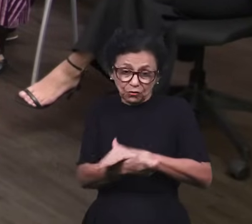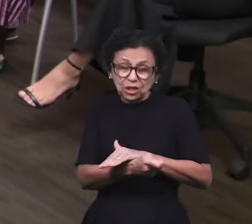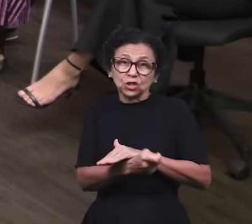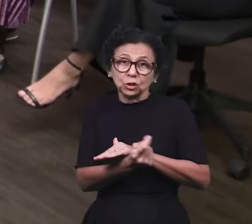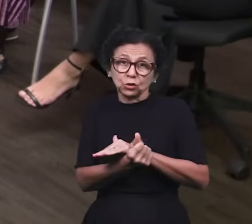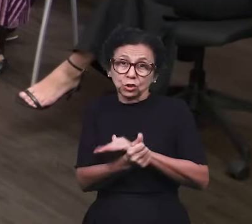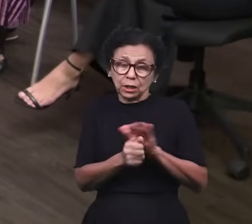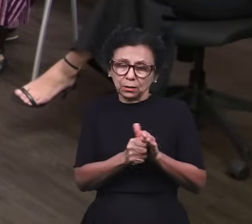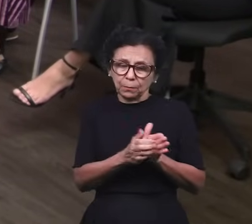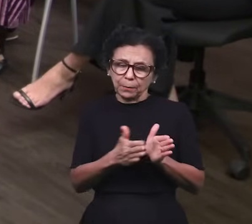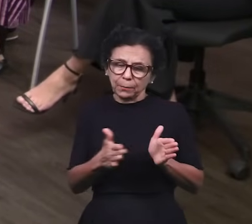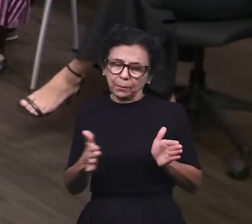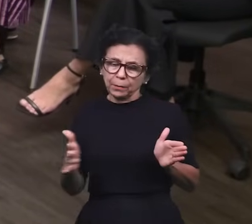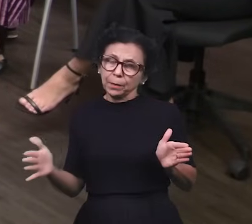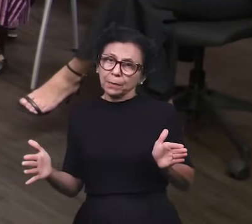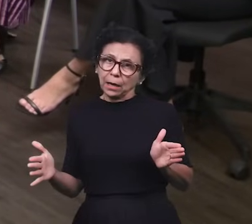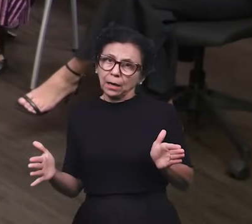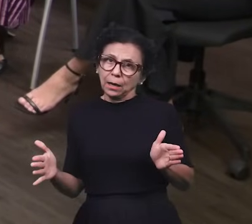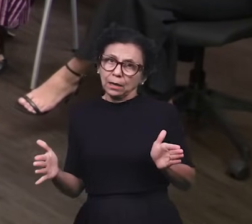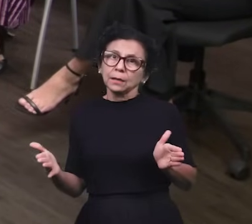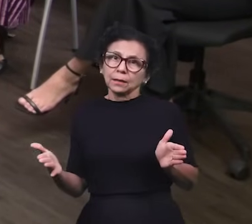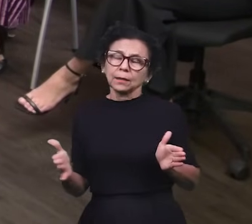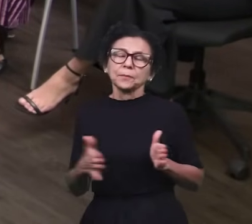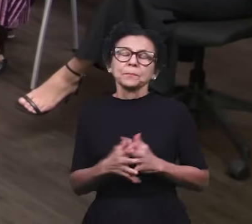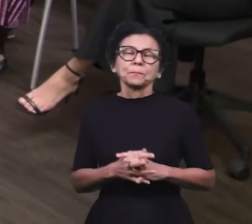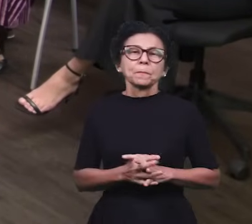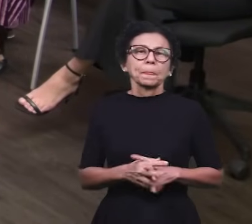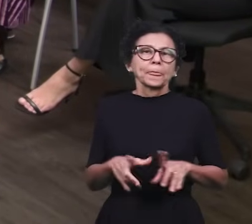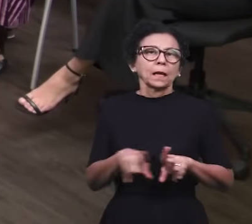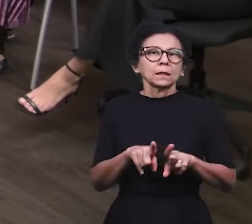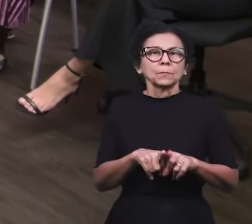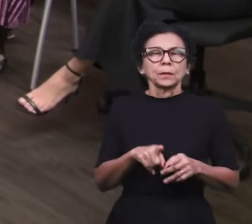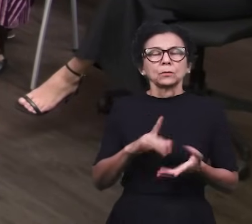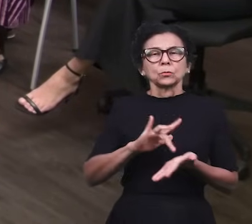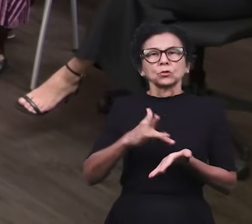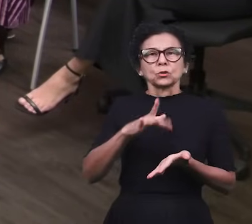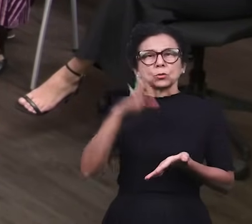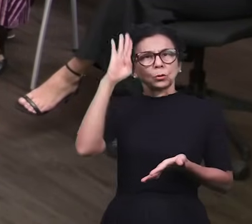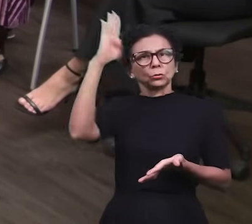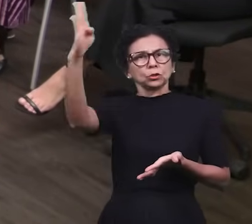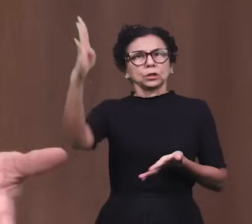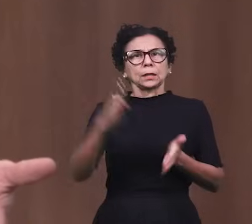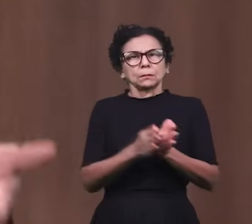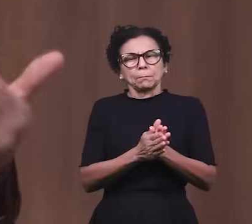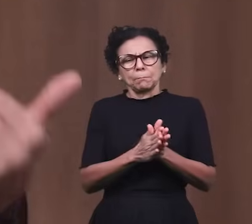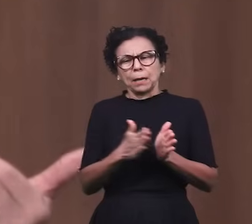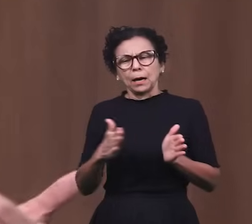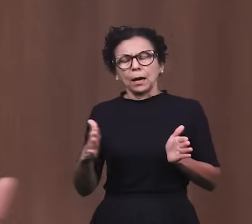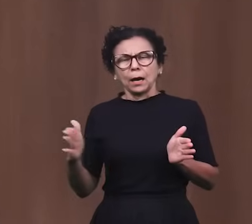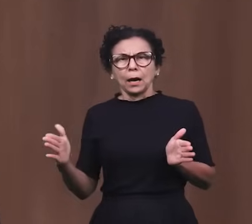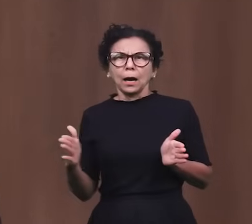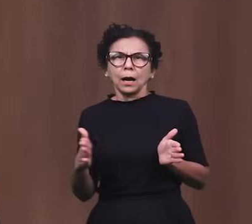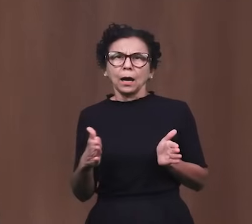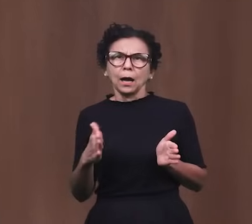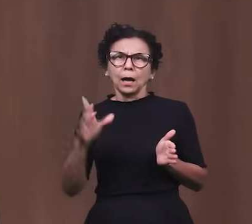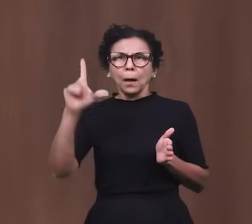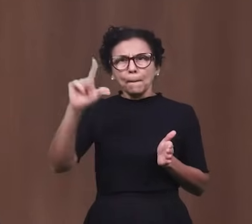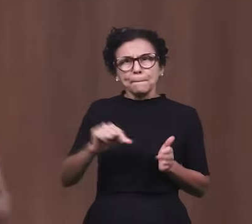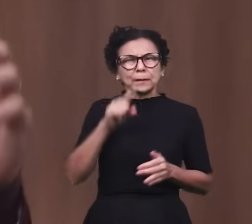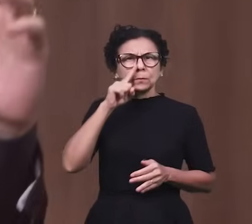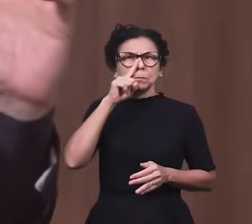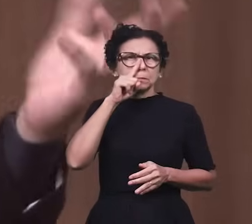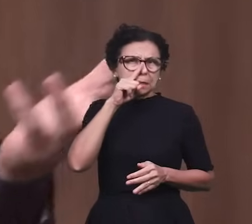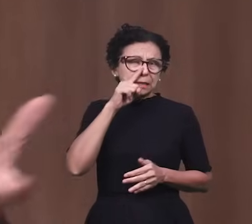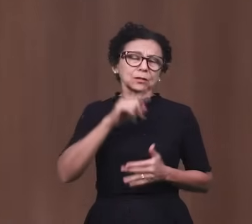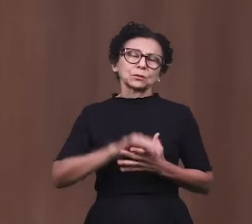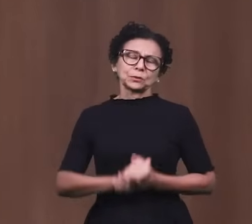maior risco. Só que nós também temos investimentos de longo prazo, como eu acabei de citar, que é o caso do Tesouro Direto, que ele é de longo prazo, mas que também tem um baixo risco. Então,